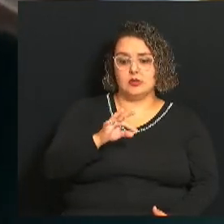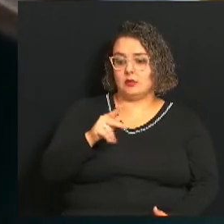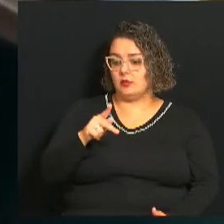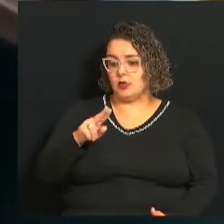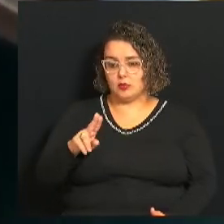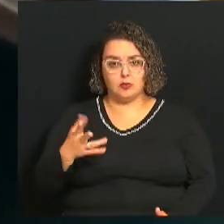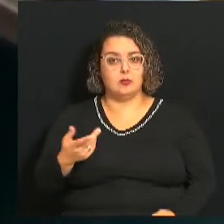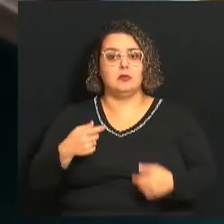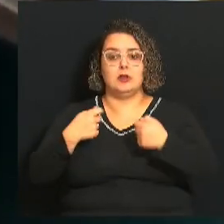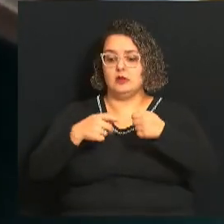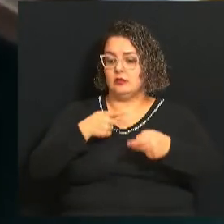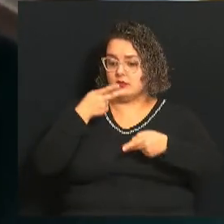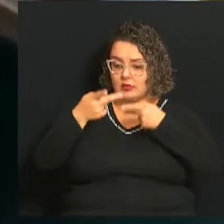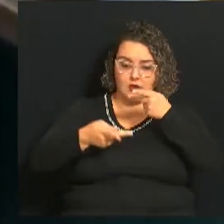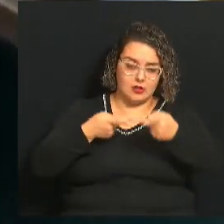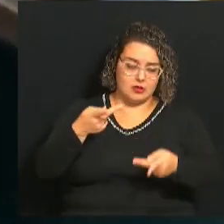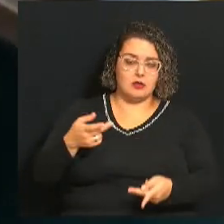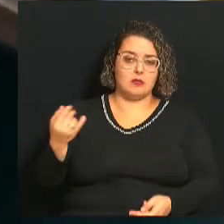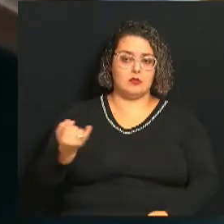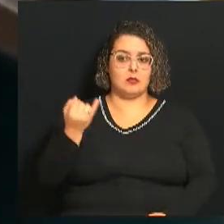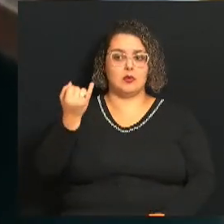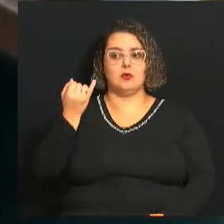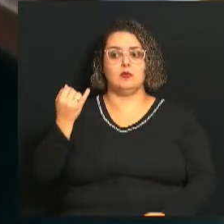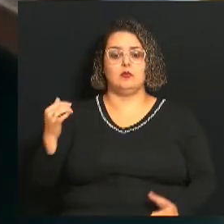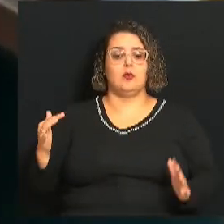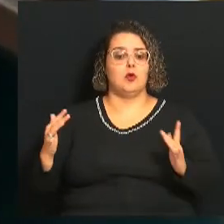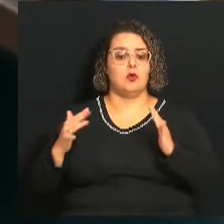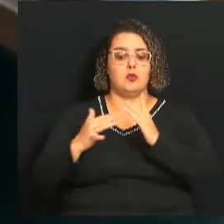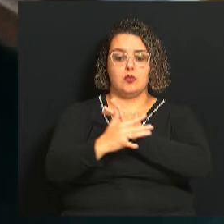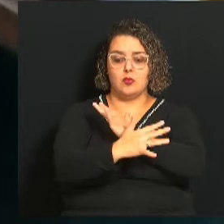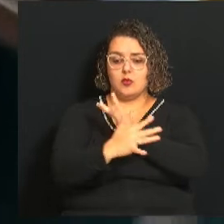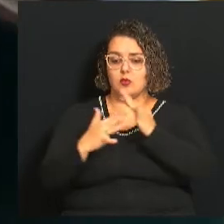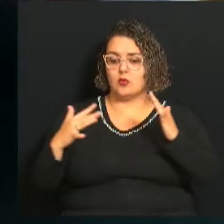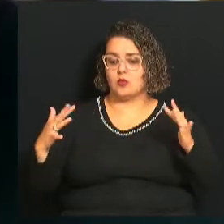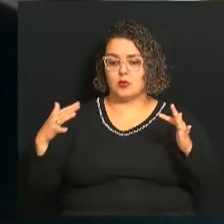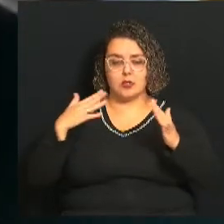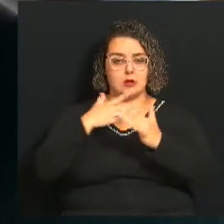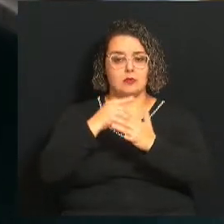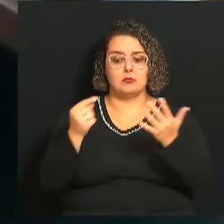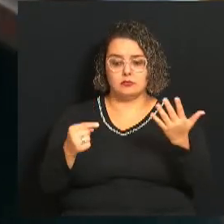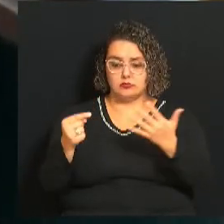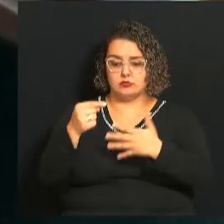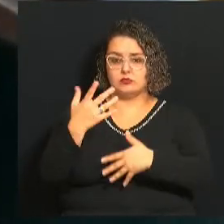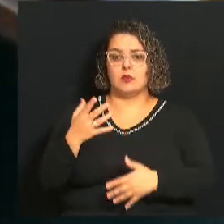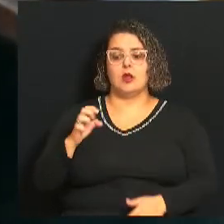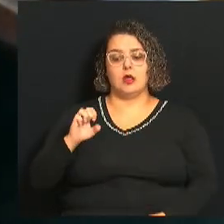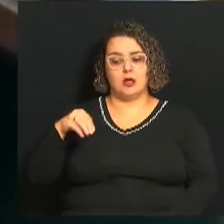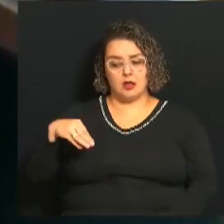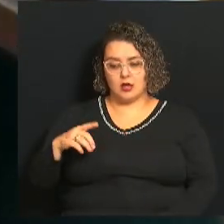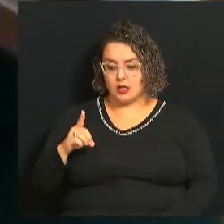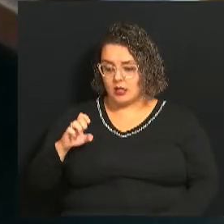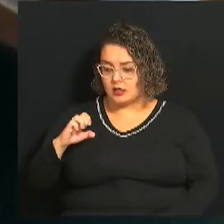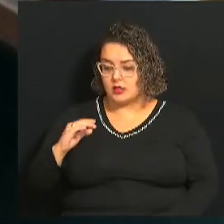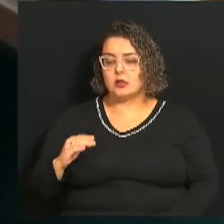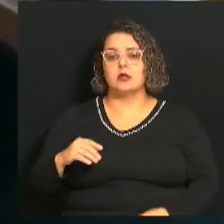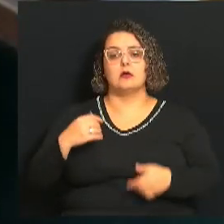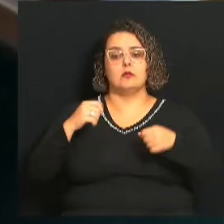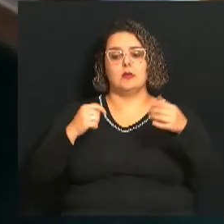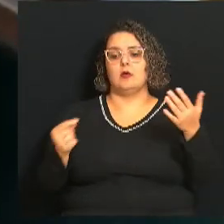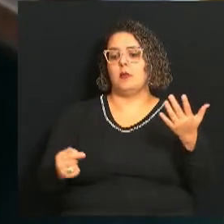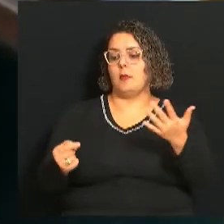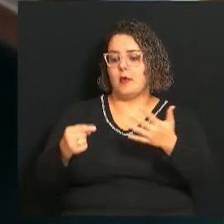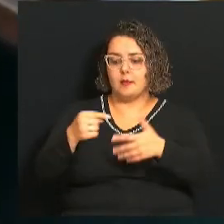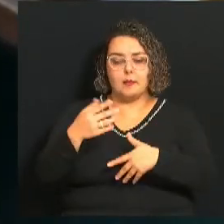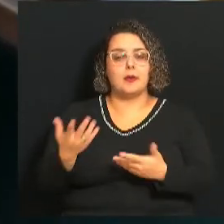abordar essa importância, o urbanismo tem que apontar, a INDEC tem que apontar